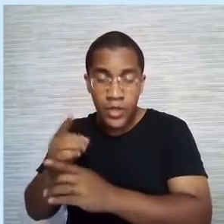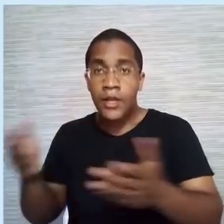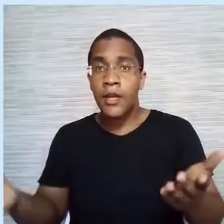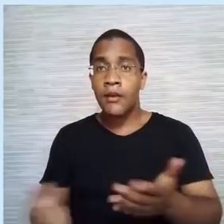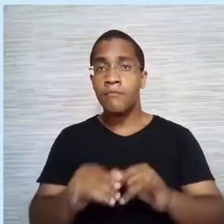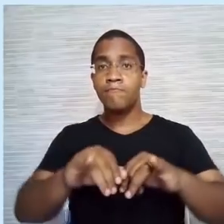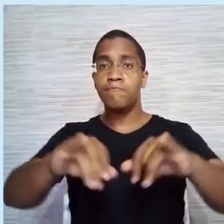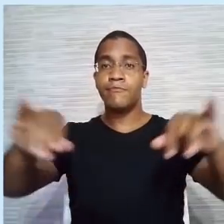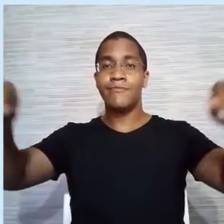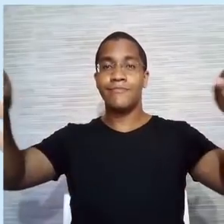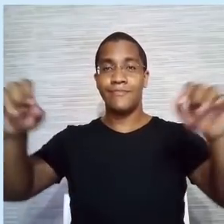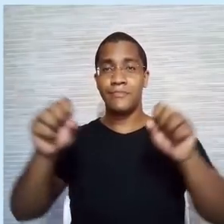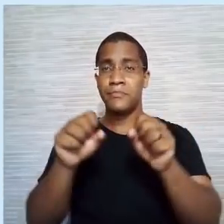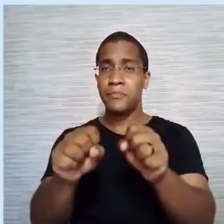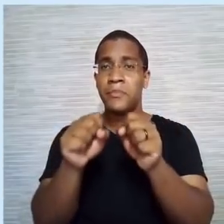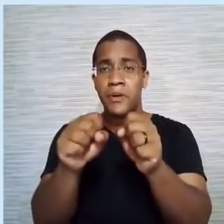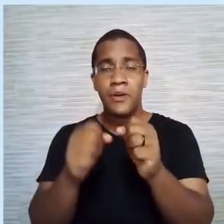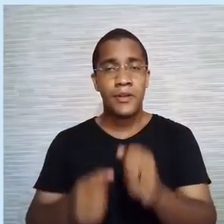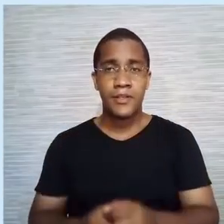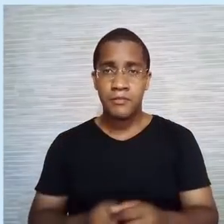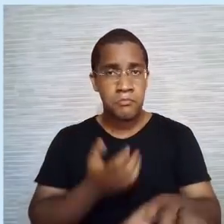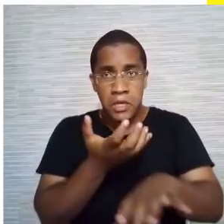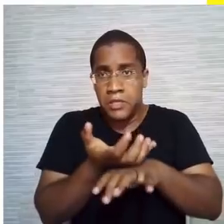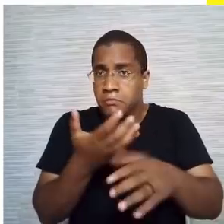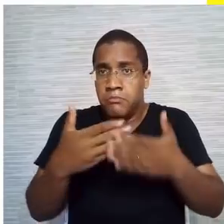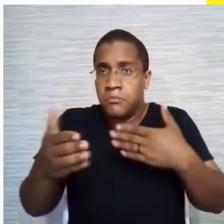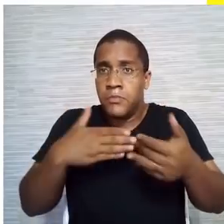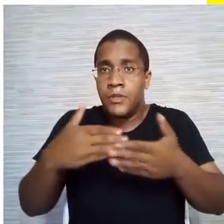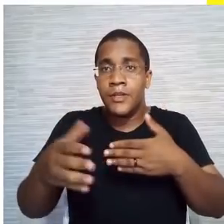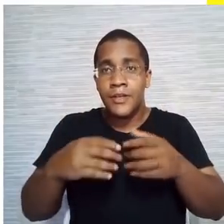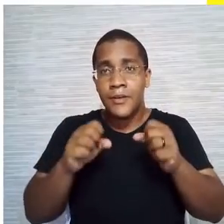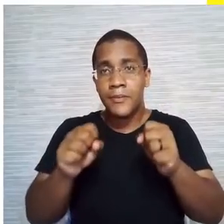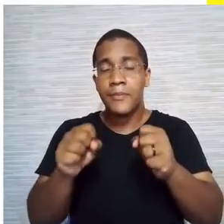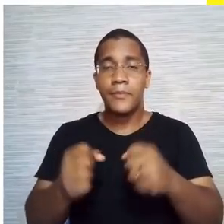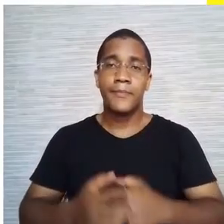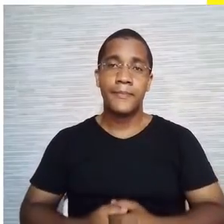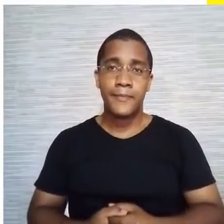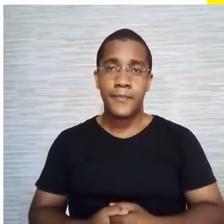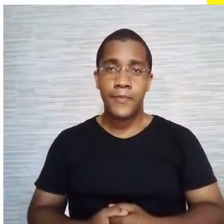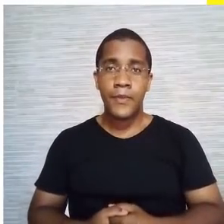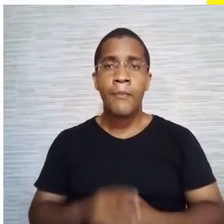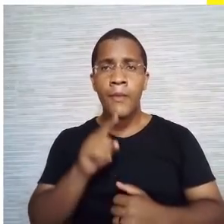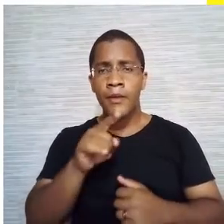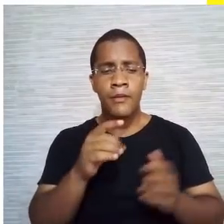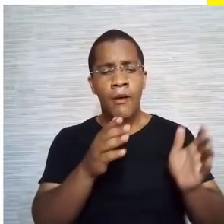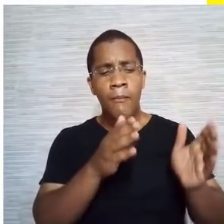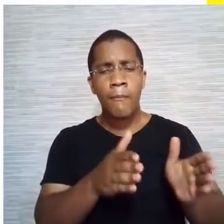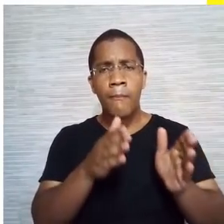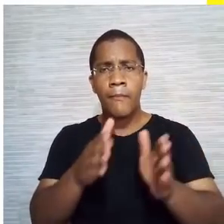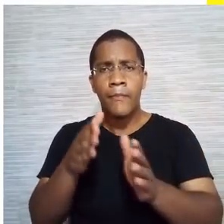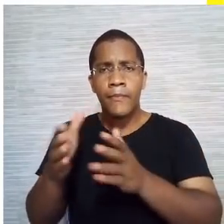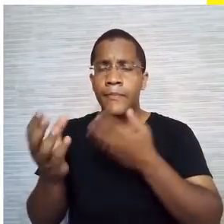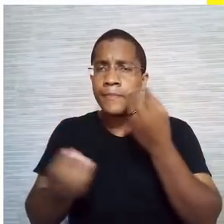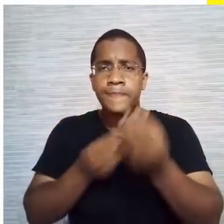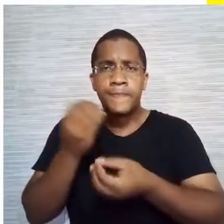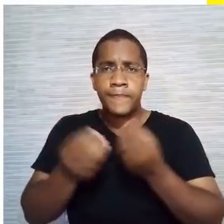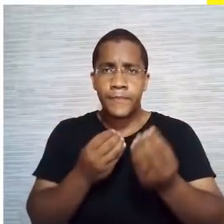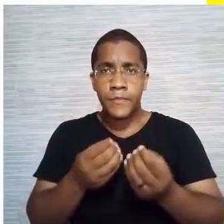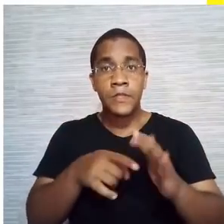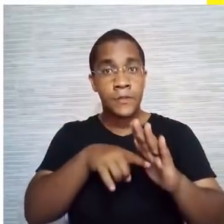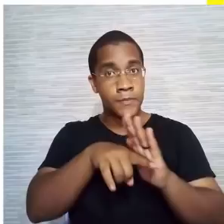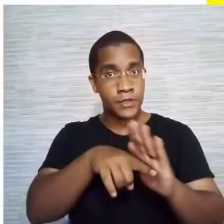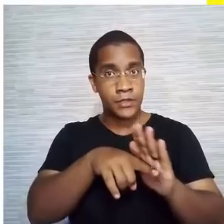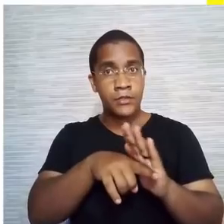sobre uma determinada disciplina. As etapas da organização da pesquisa. Nós sabemos que